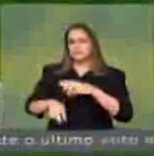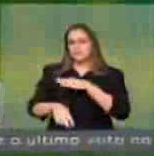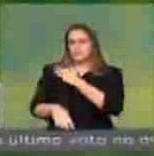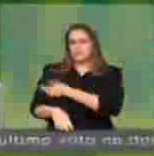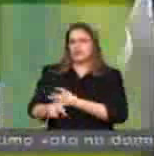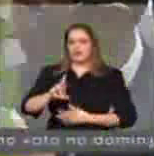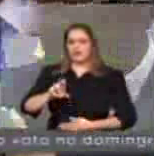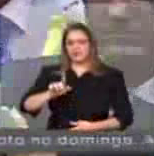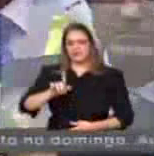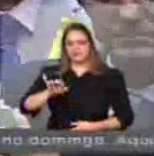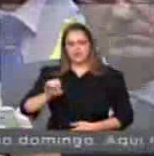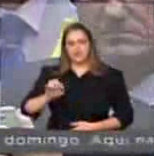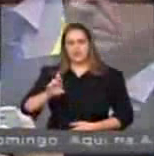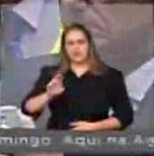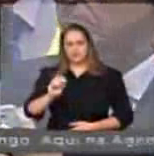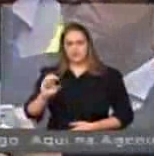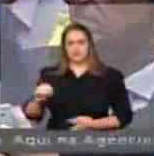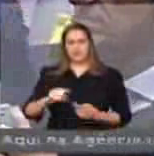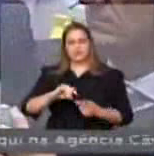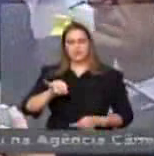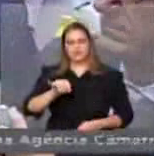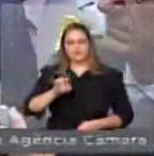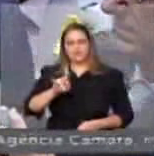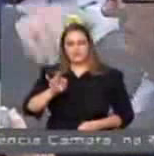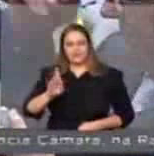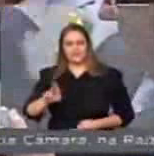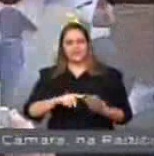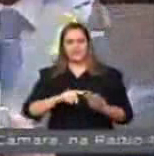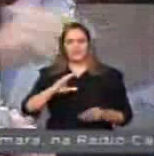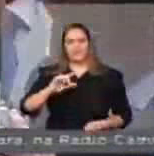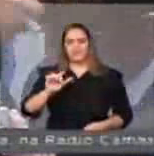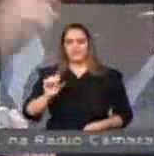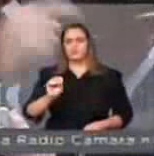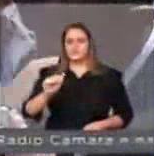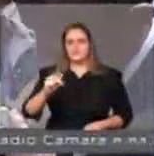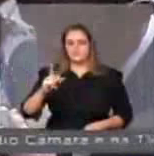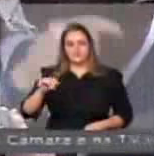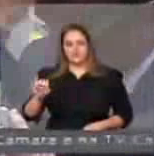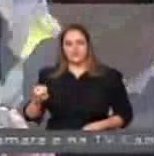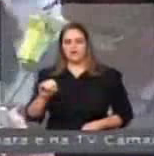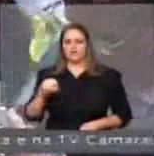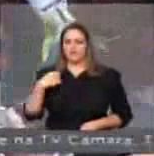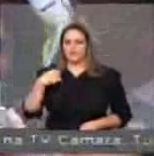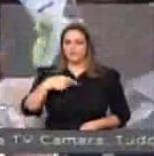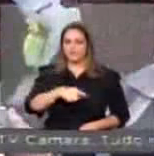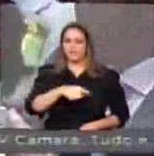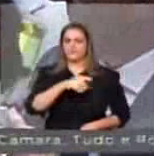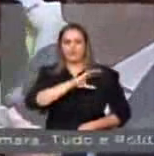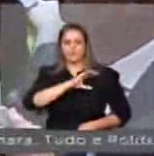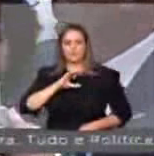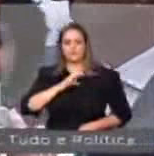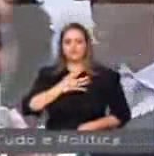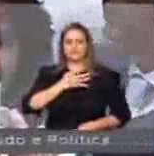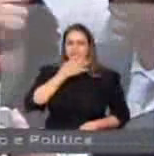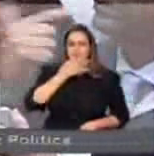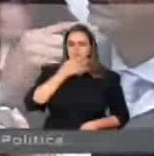Russo, Carlos Sampaio, de todos aqueles companheiros. Ouvi com toda atenção os